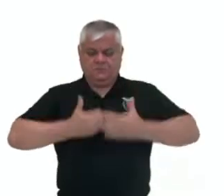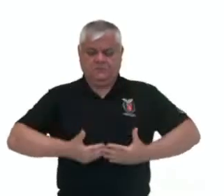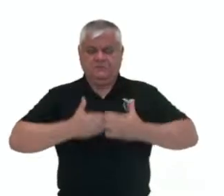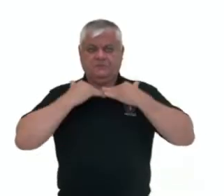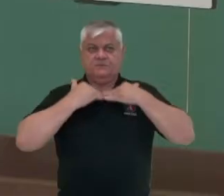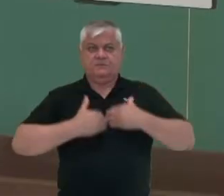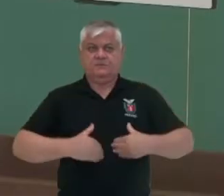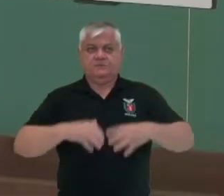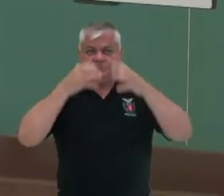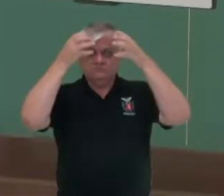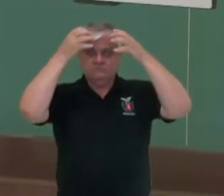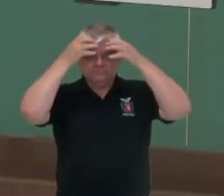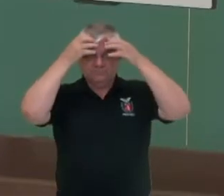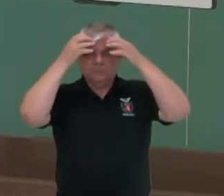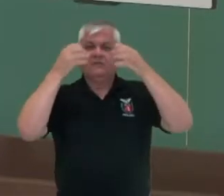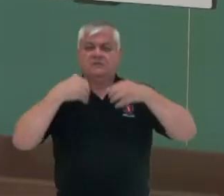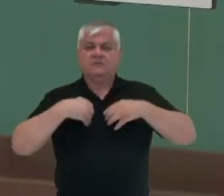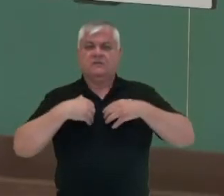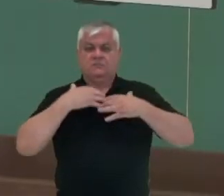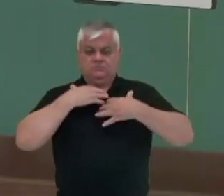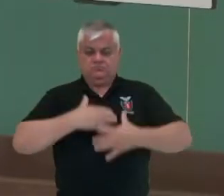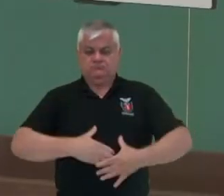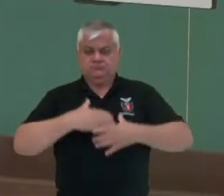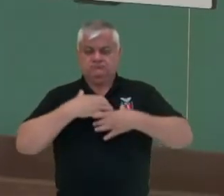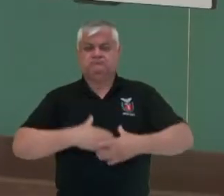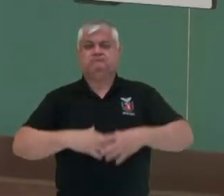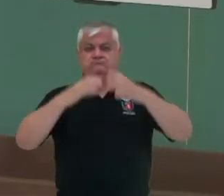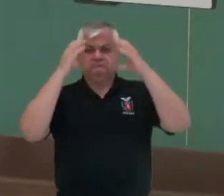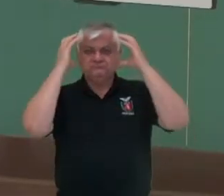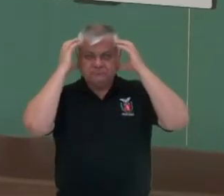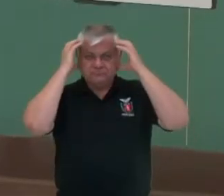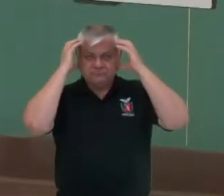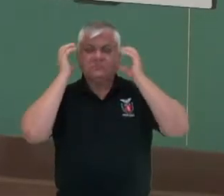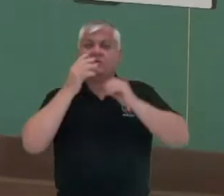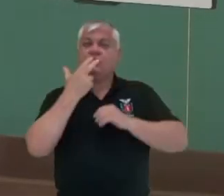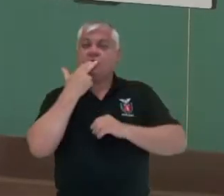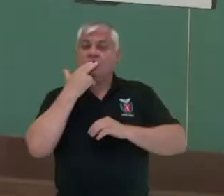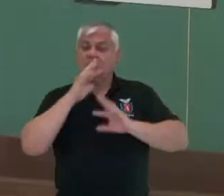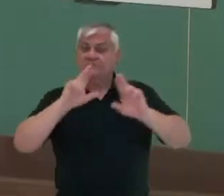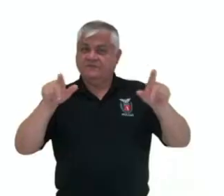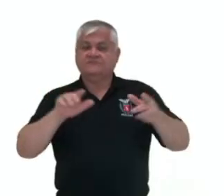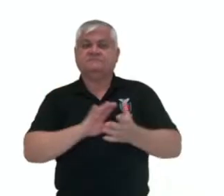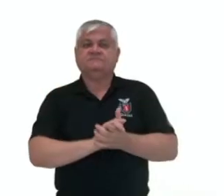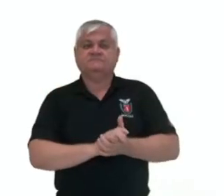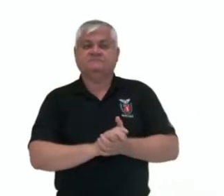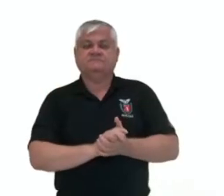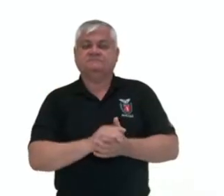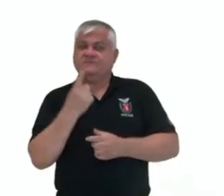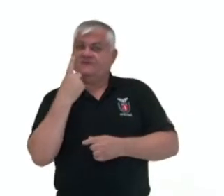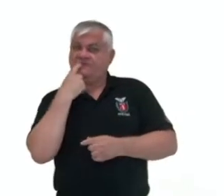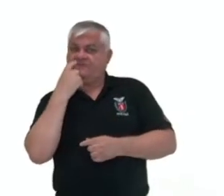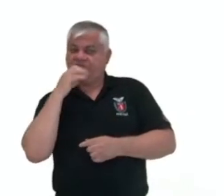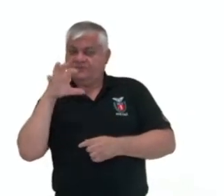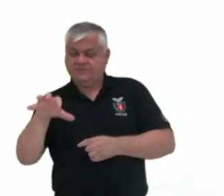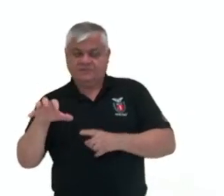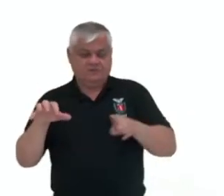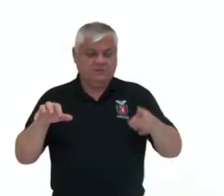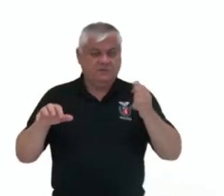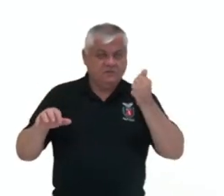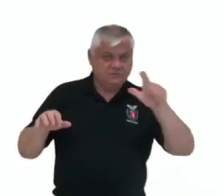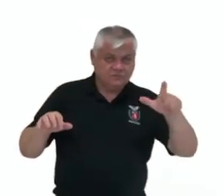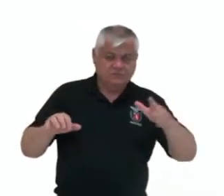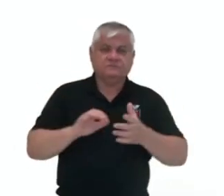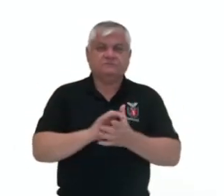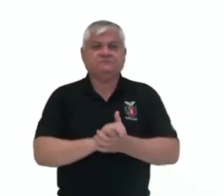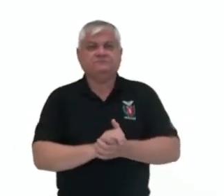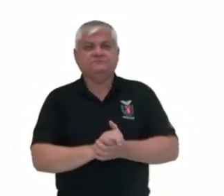cabeça. Então, eles vão estar usando esses protetores de cores distintas, tá? Um com vermelho e o outro com